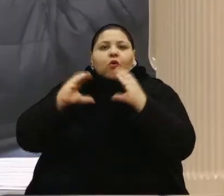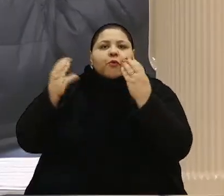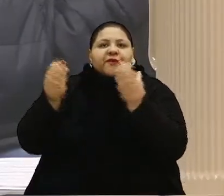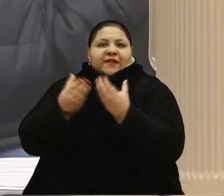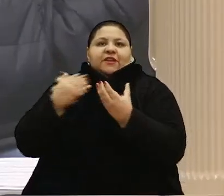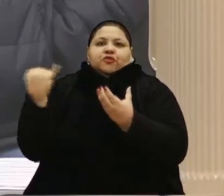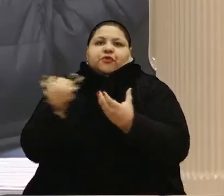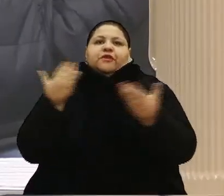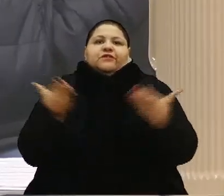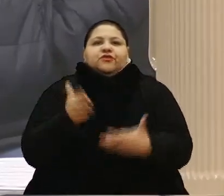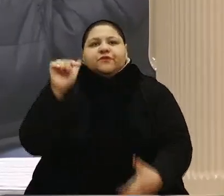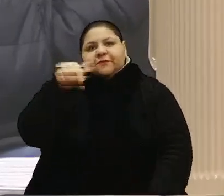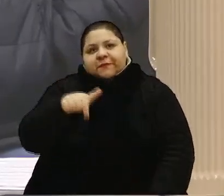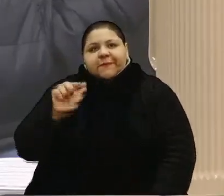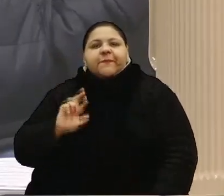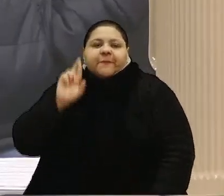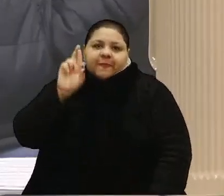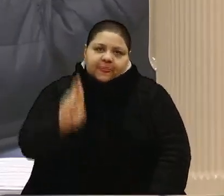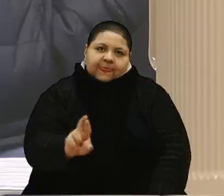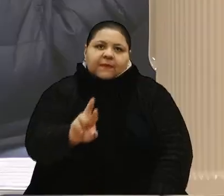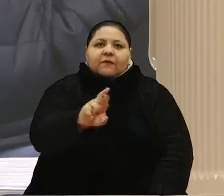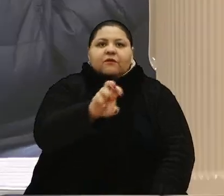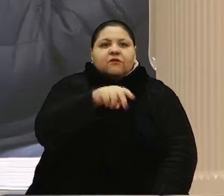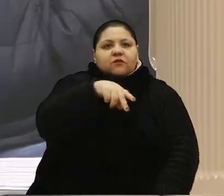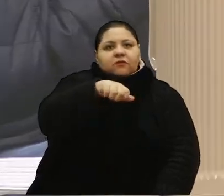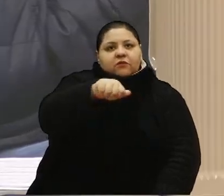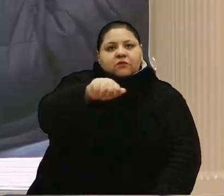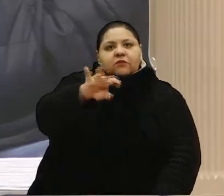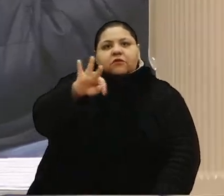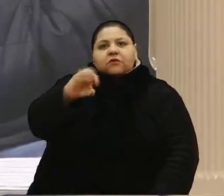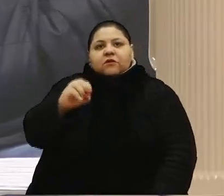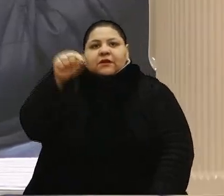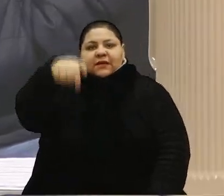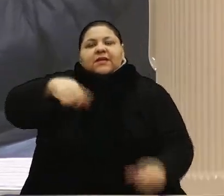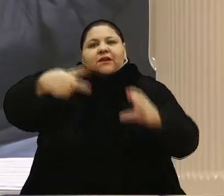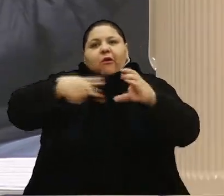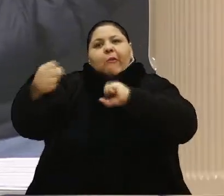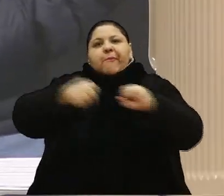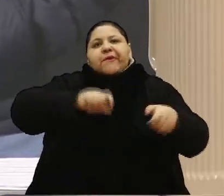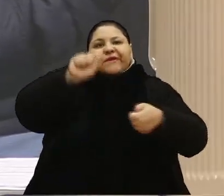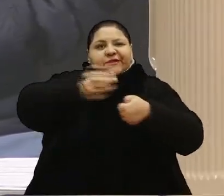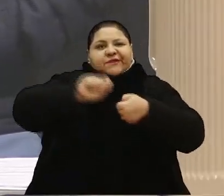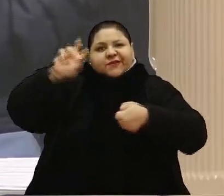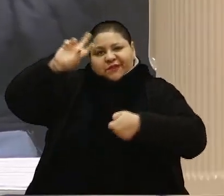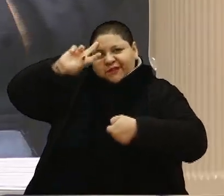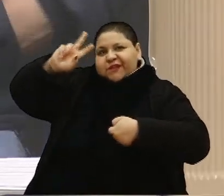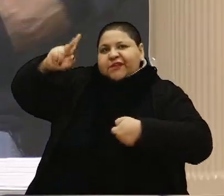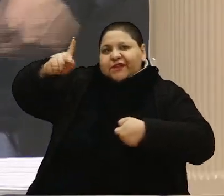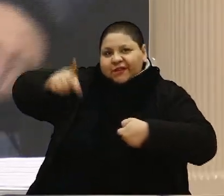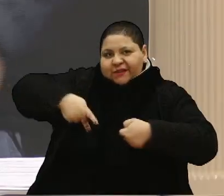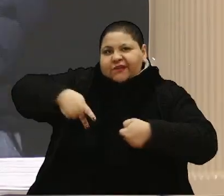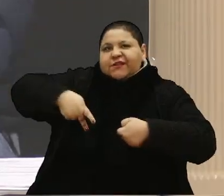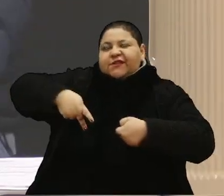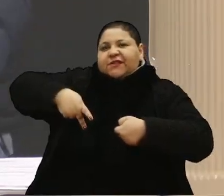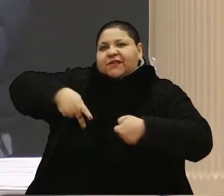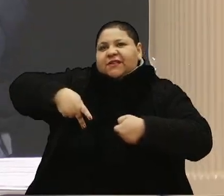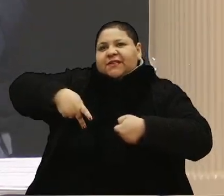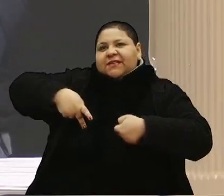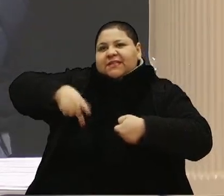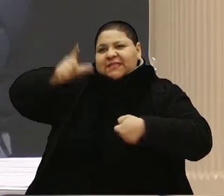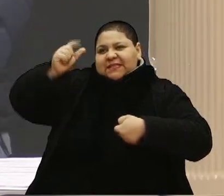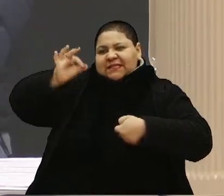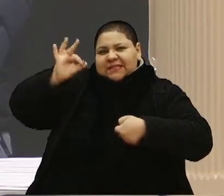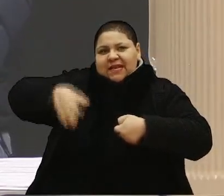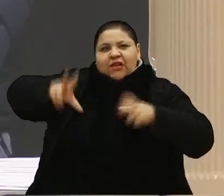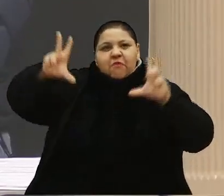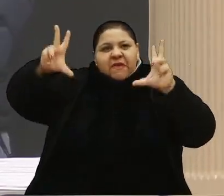vocês estejam aqui hoje representando o seu Renato, e muito importante que essa Câmara possa fazer esse reconhecimento absolutamente